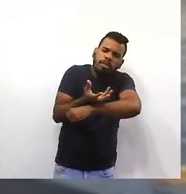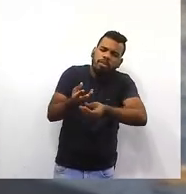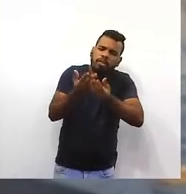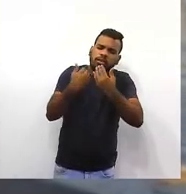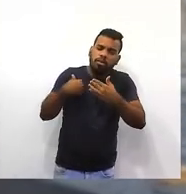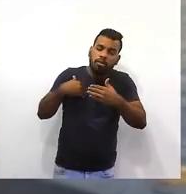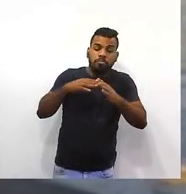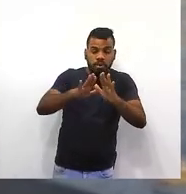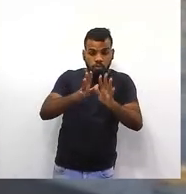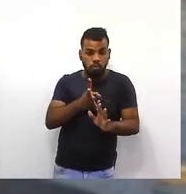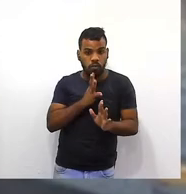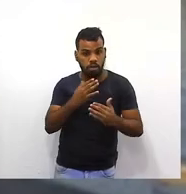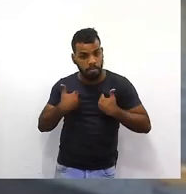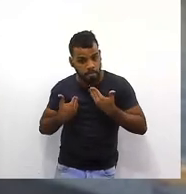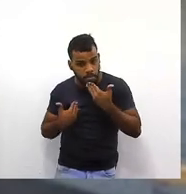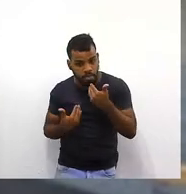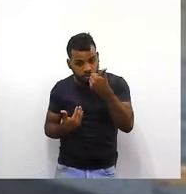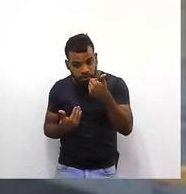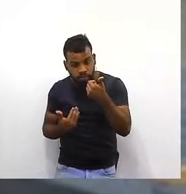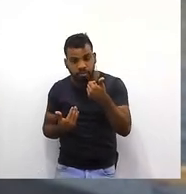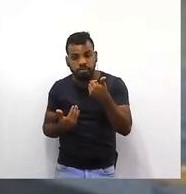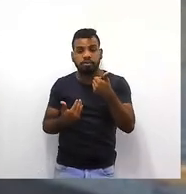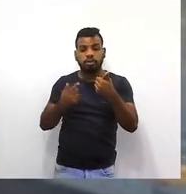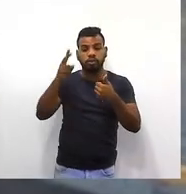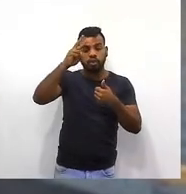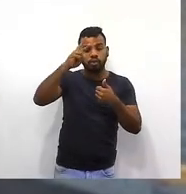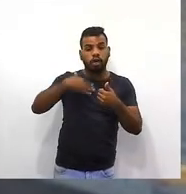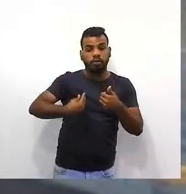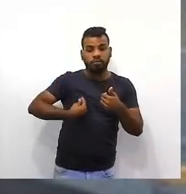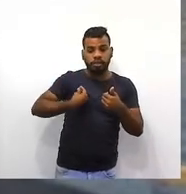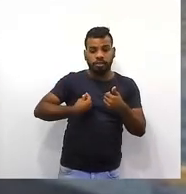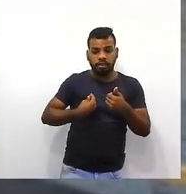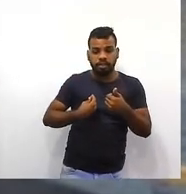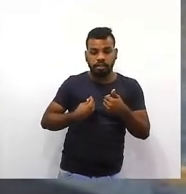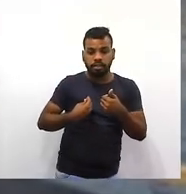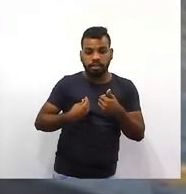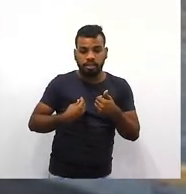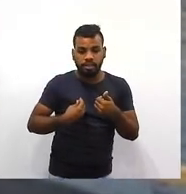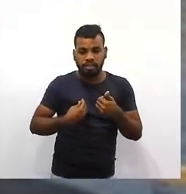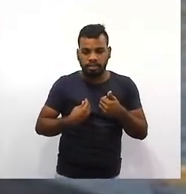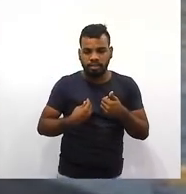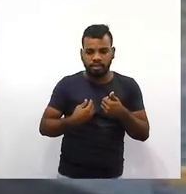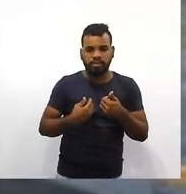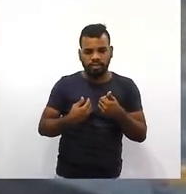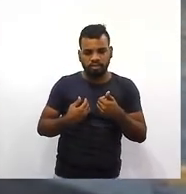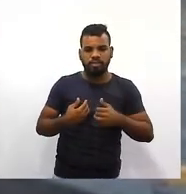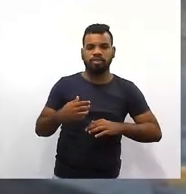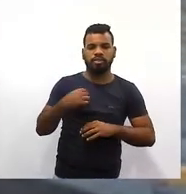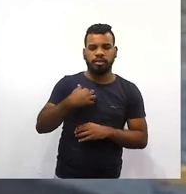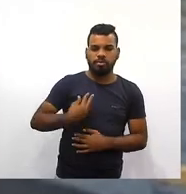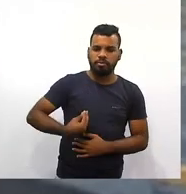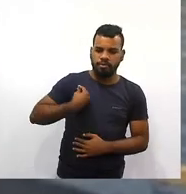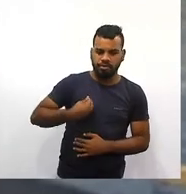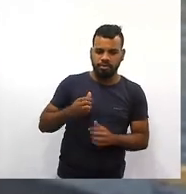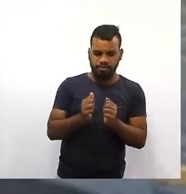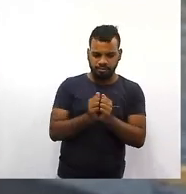senhorias, e melhor possam seguir a história de minha vida, passo a ser um severino em vossa presença